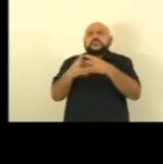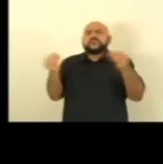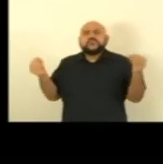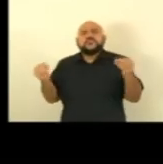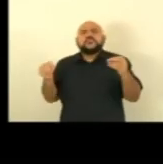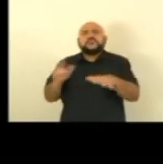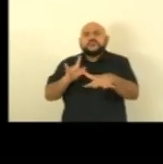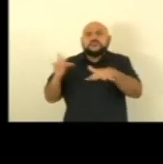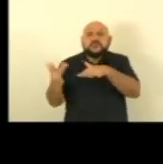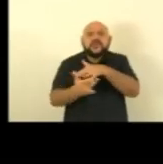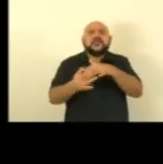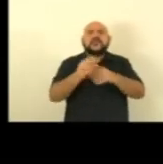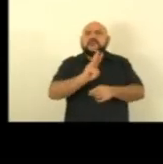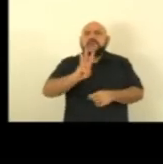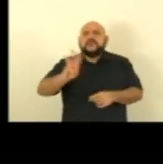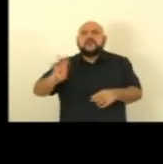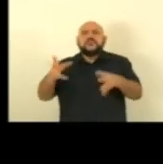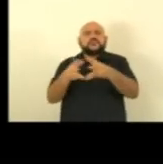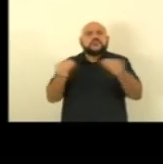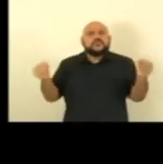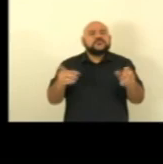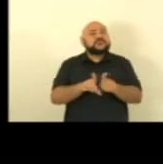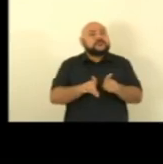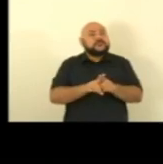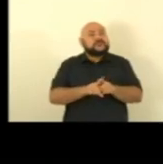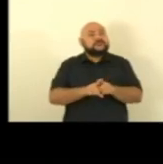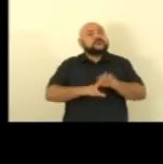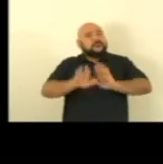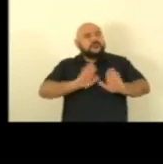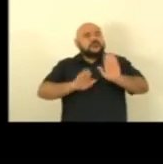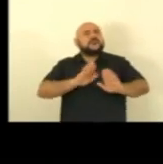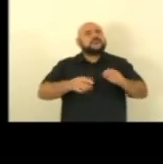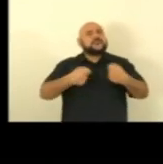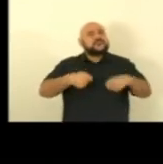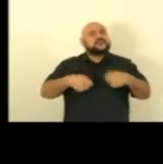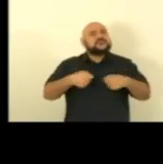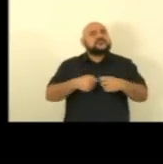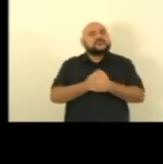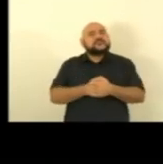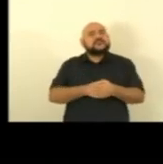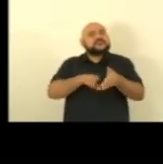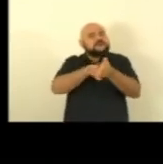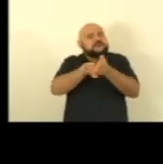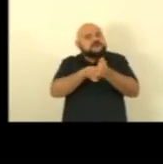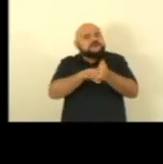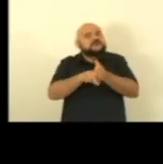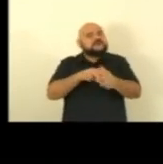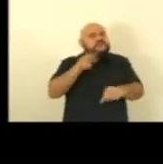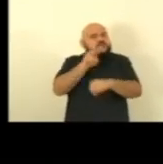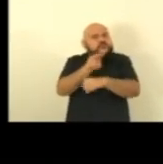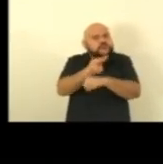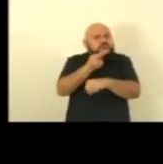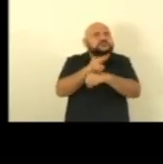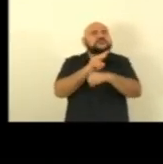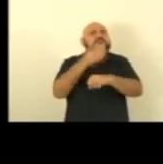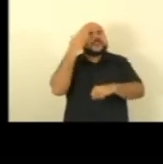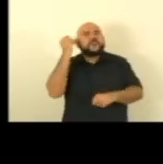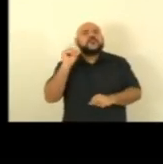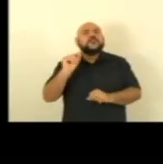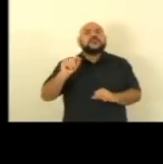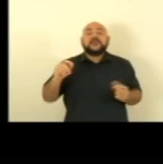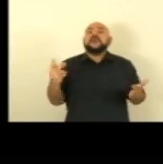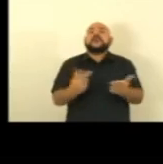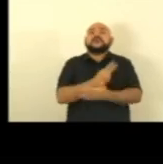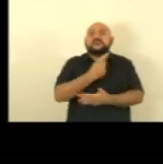seu site? Ele está envolvido até o pescoço. Assim que a CPMI começar, esse deve ser um dos